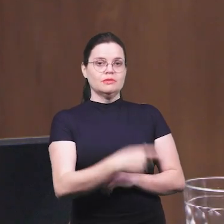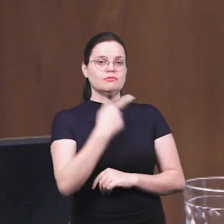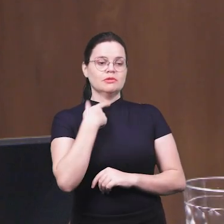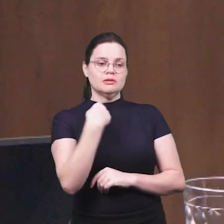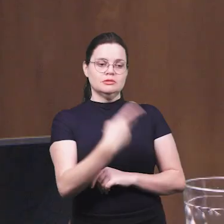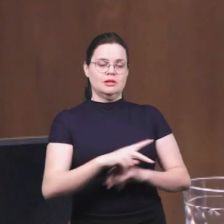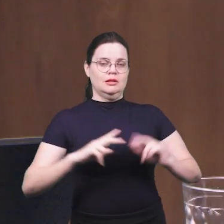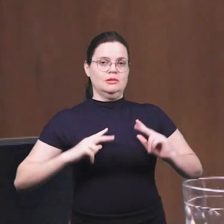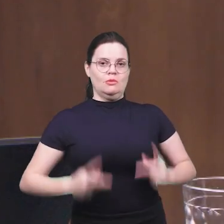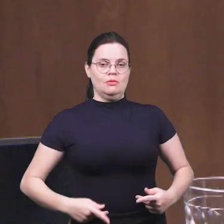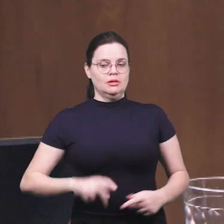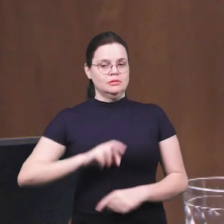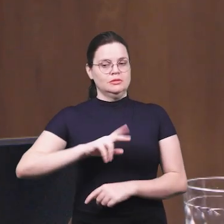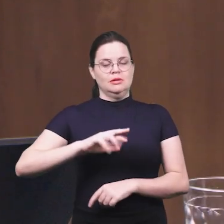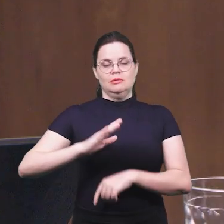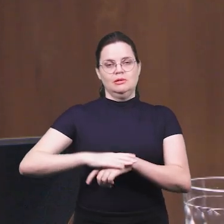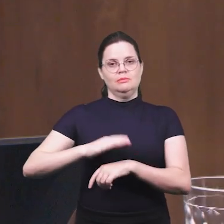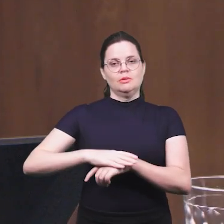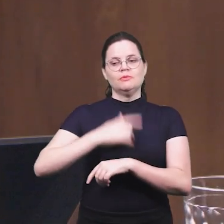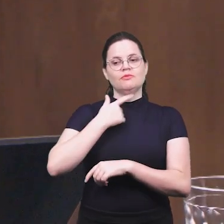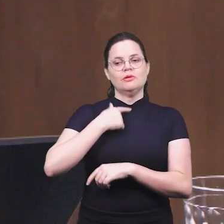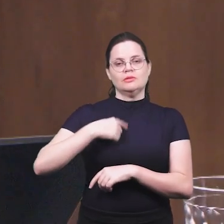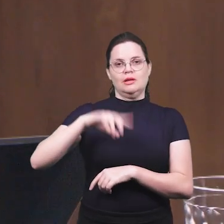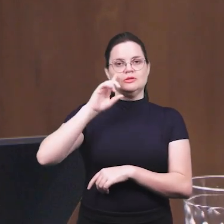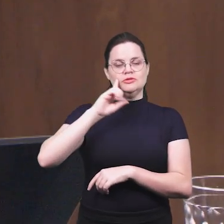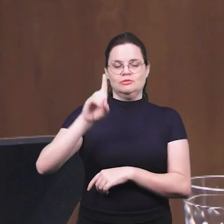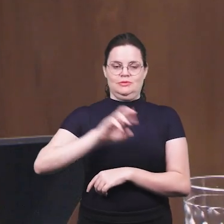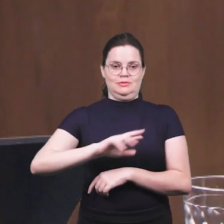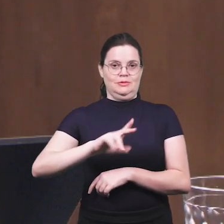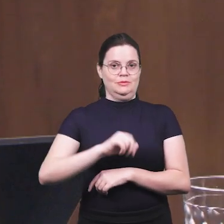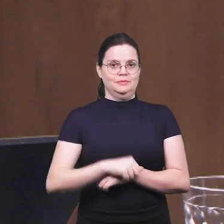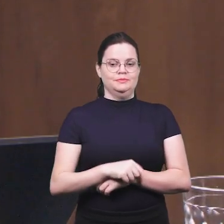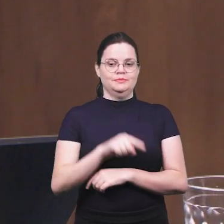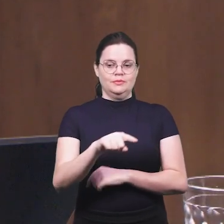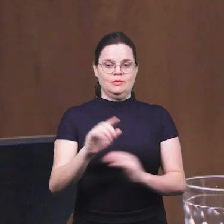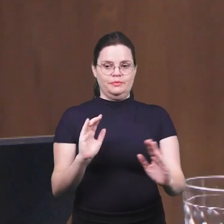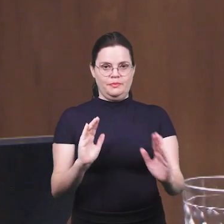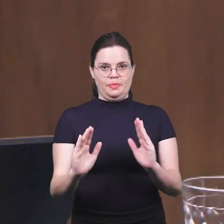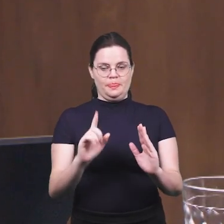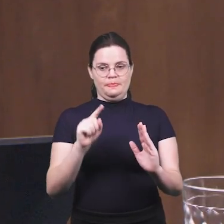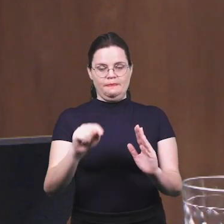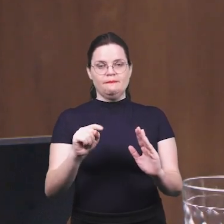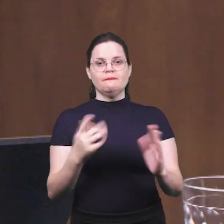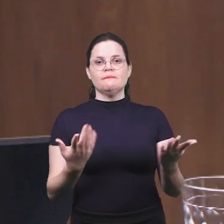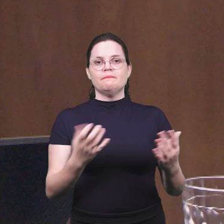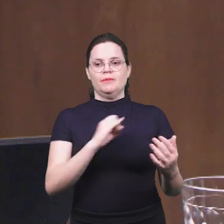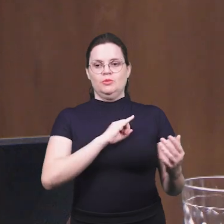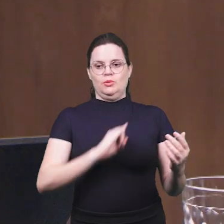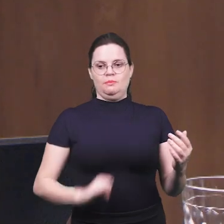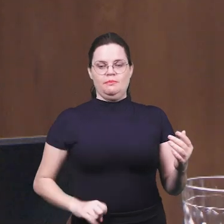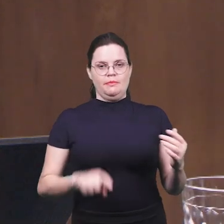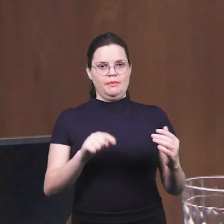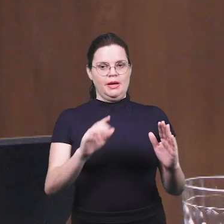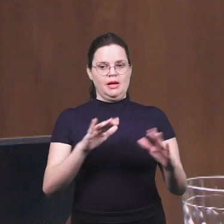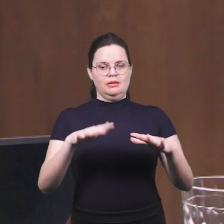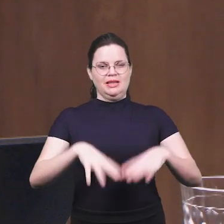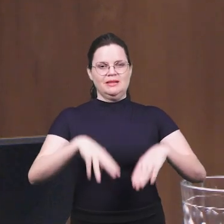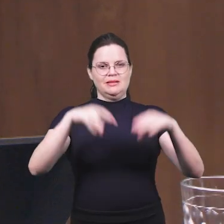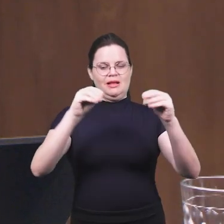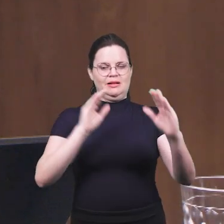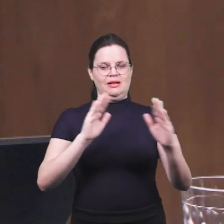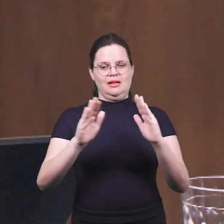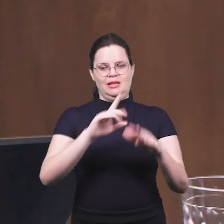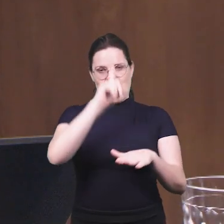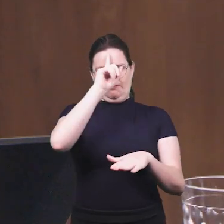esses dogmas que entraram nesse período chamado da Igreja Imperial, né, na verdade, da Idade Média,